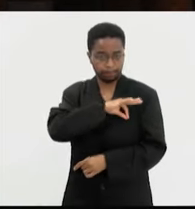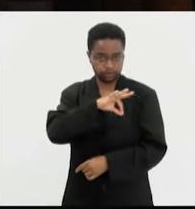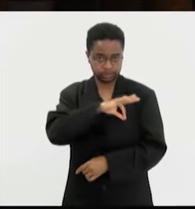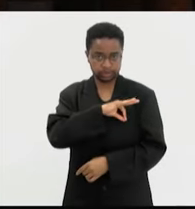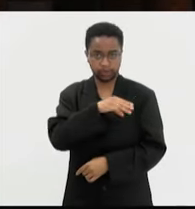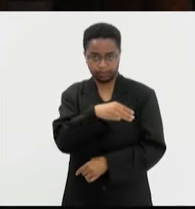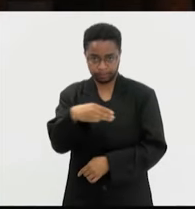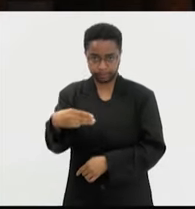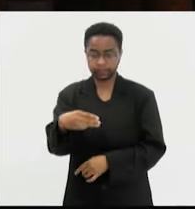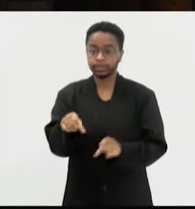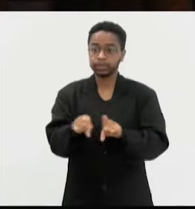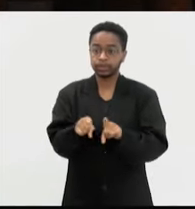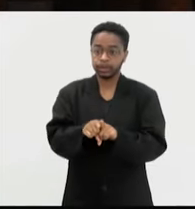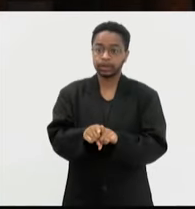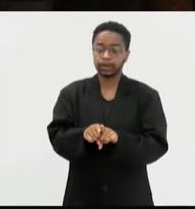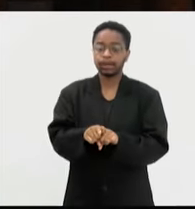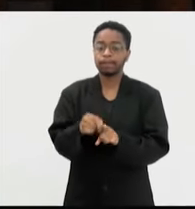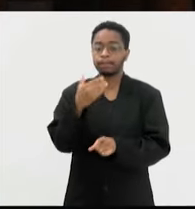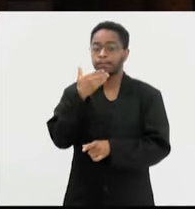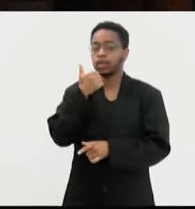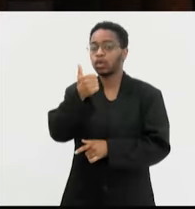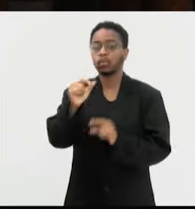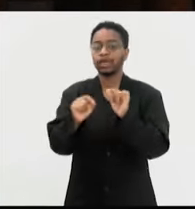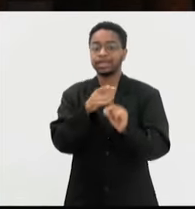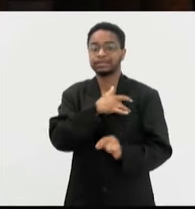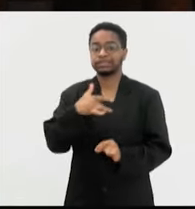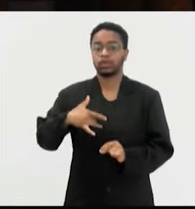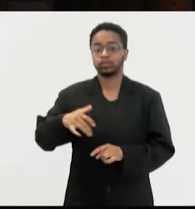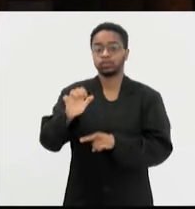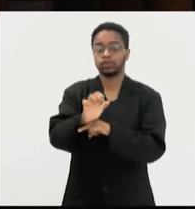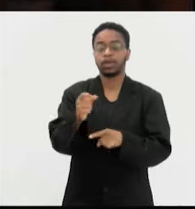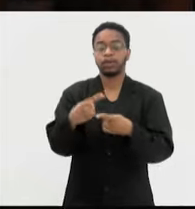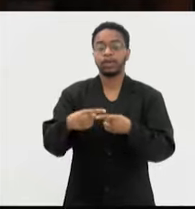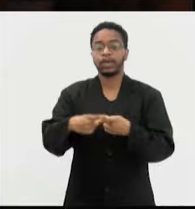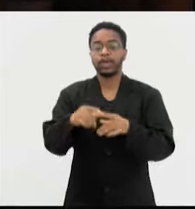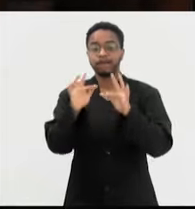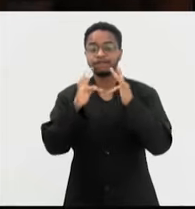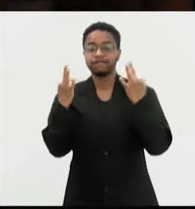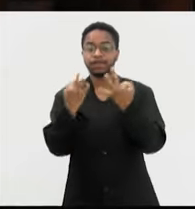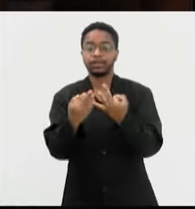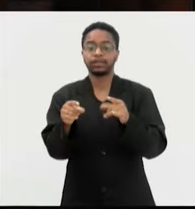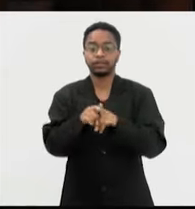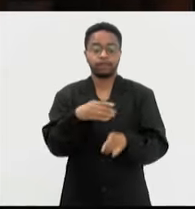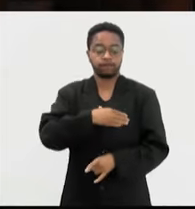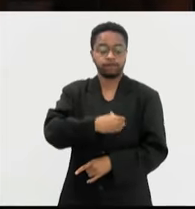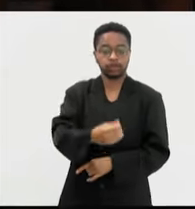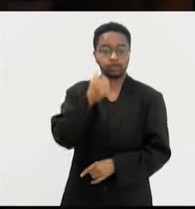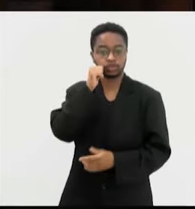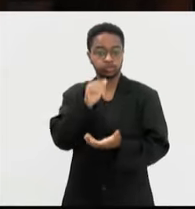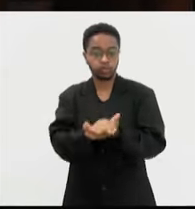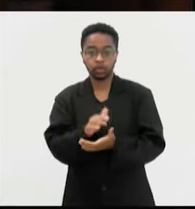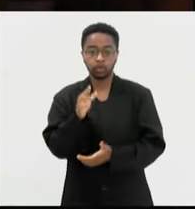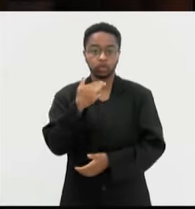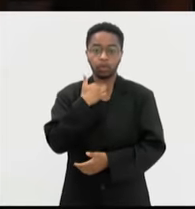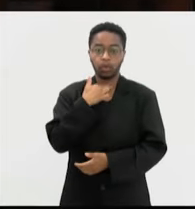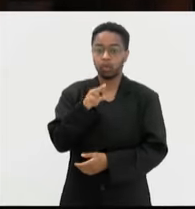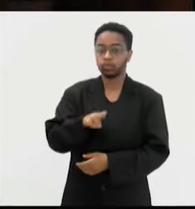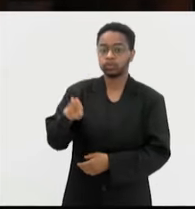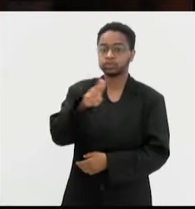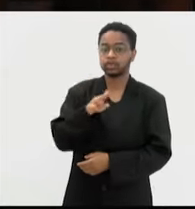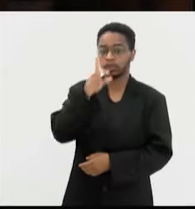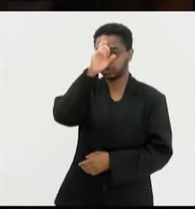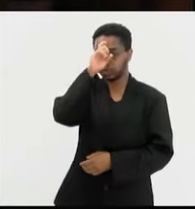militar vai diminuir também o fluxo da Saúde do Estado porque muitos parentes esposa e filho de policial Não utiliza a rede da polícia o